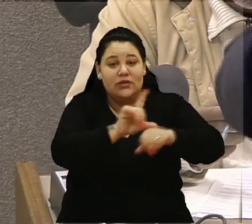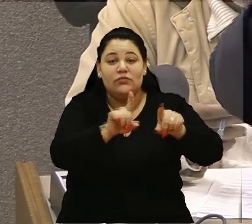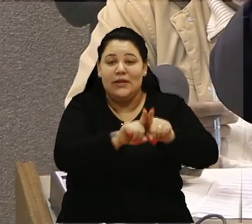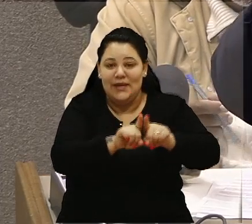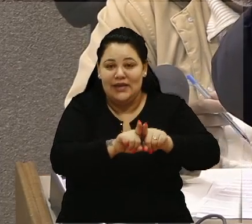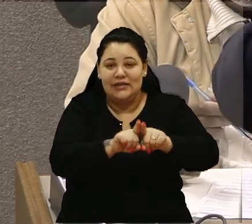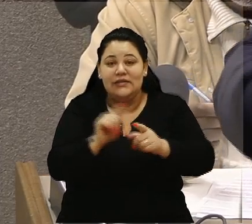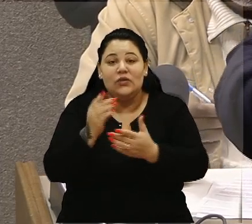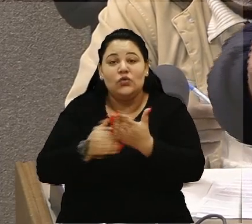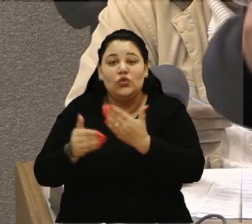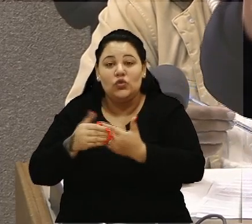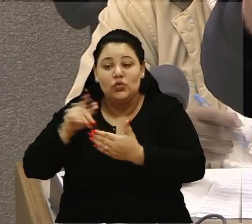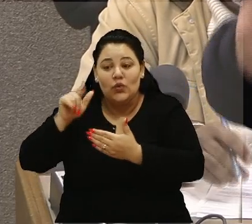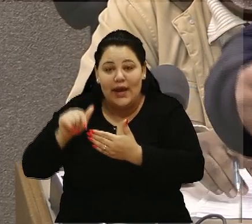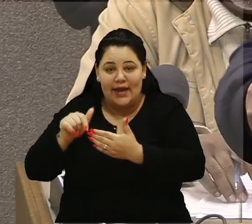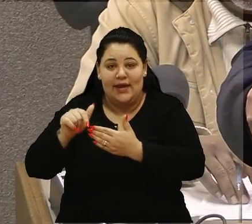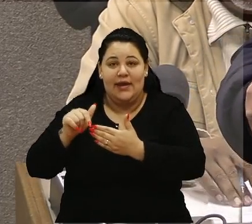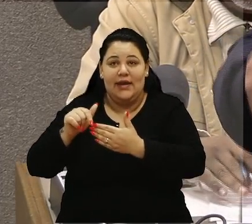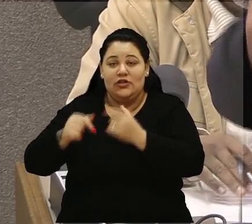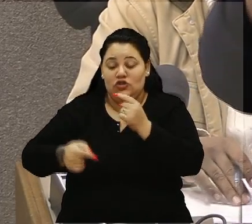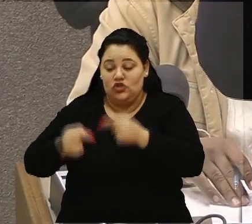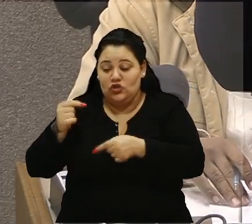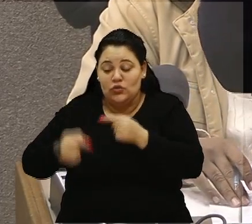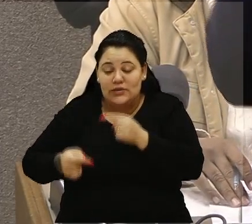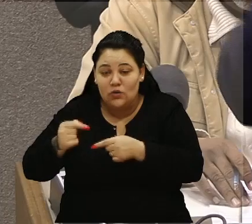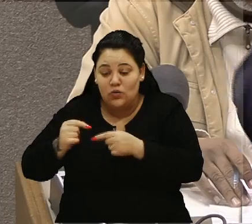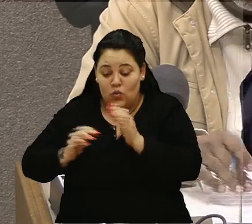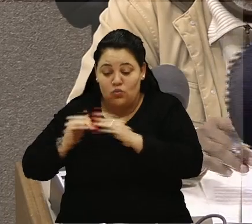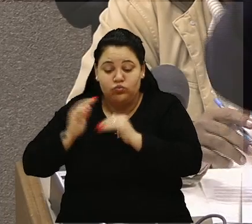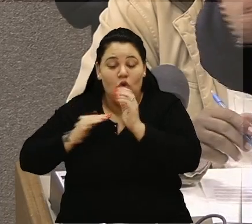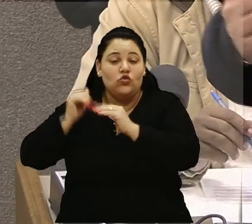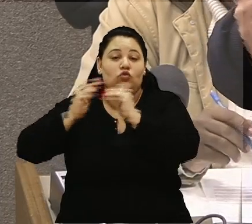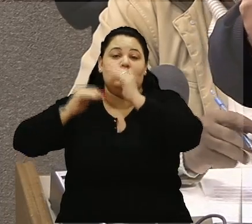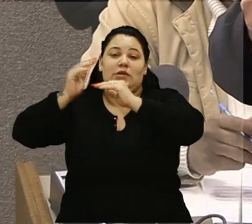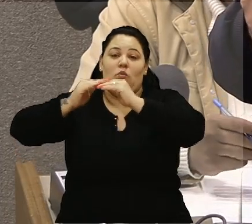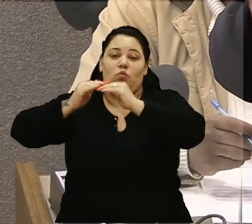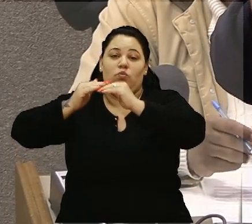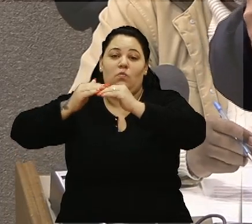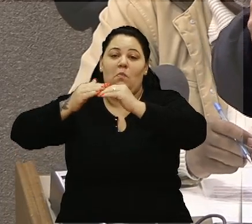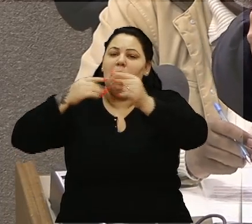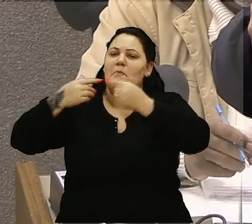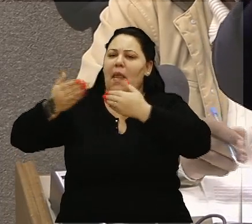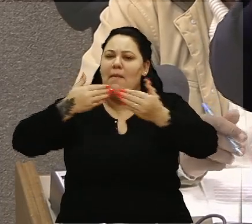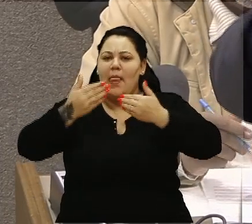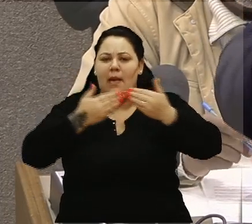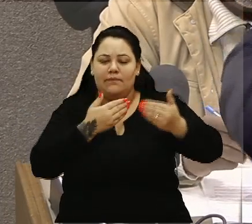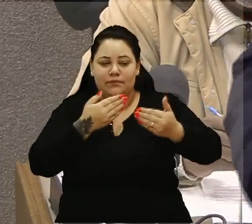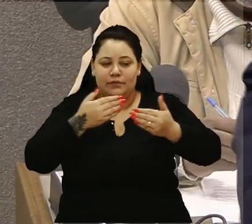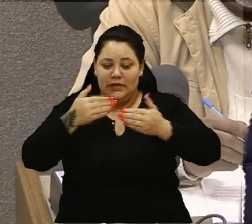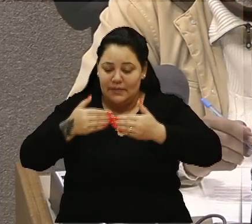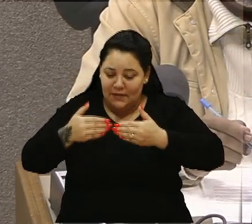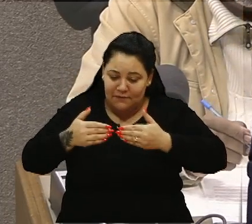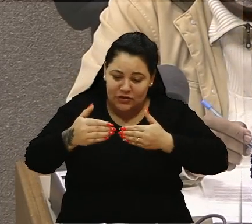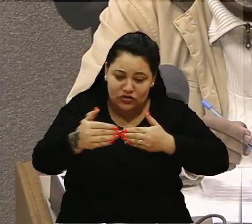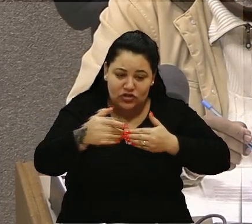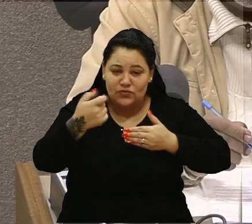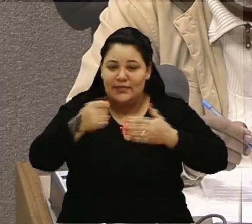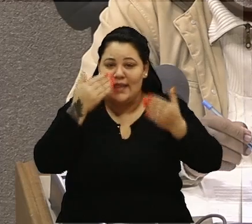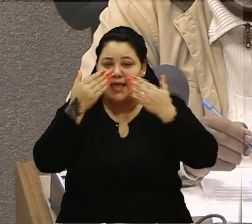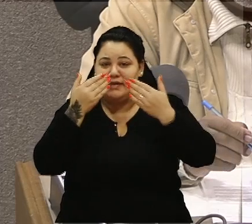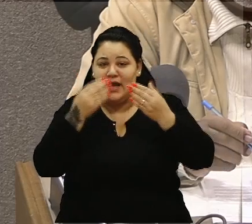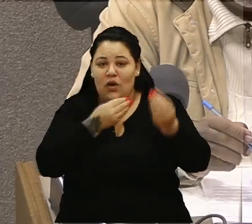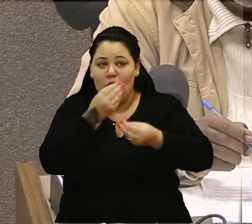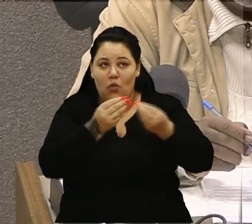questão de debate, construção, justamente daqui para frente a gente tem que analisar como vai ser a condução e como